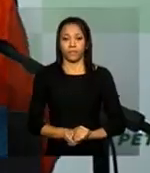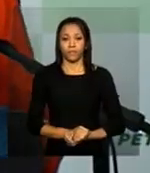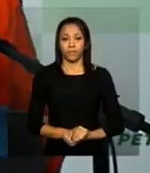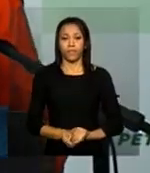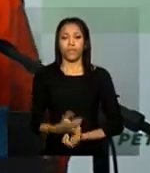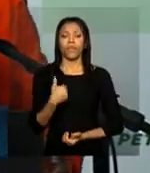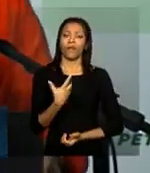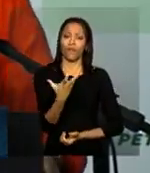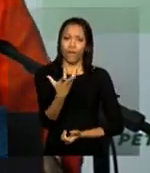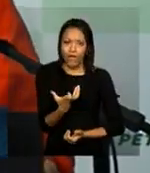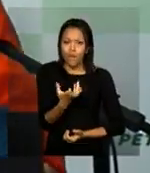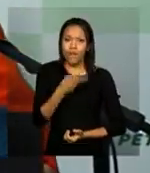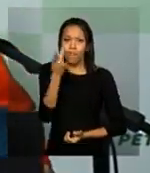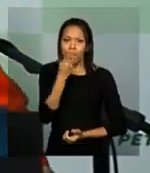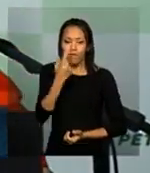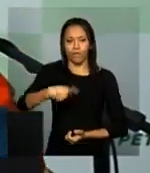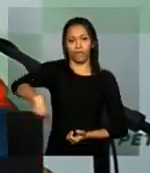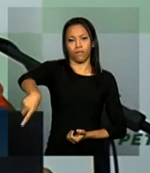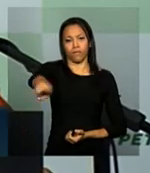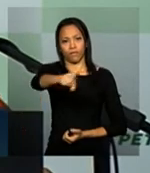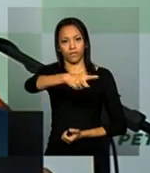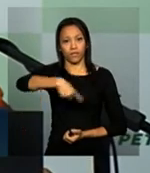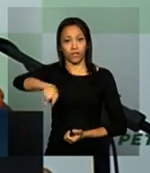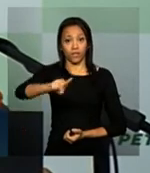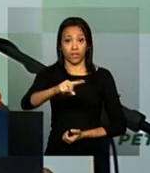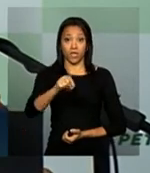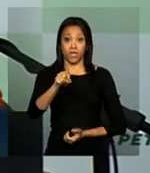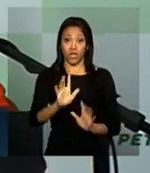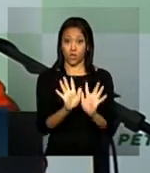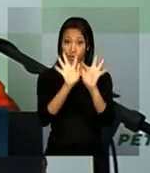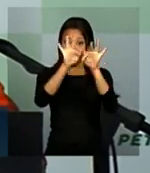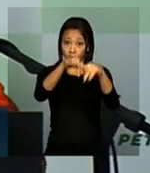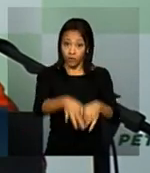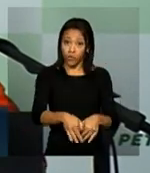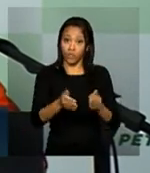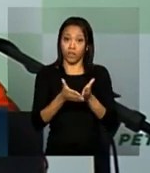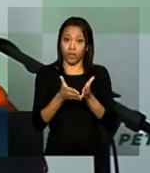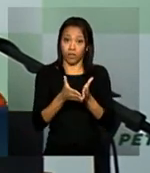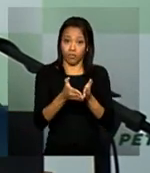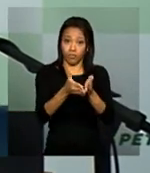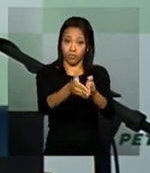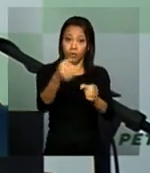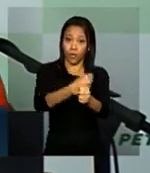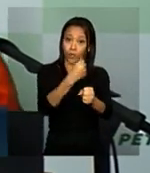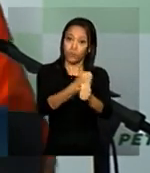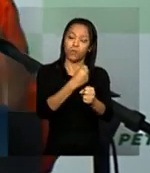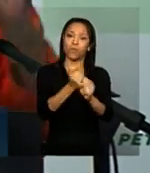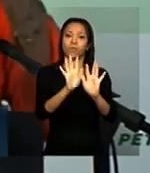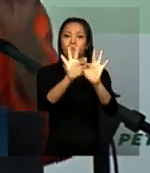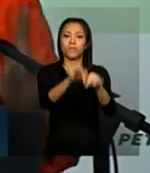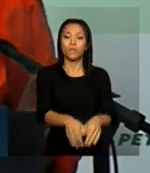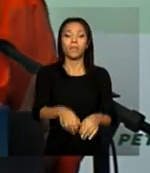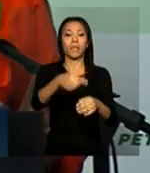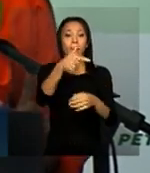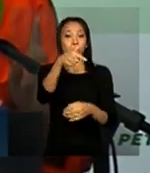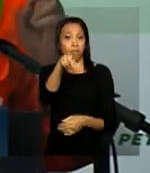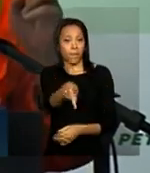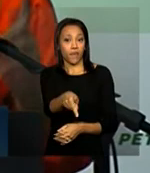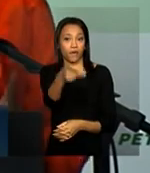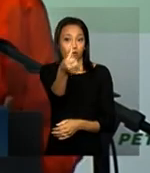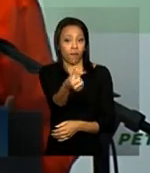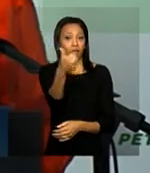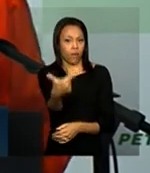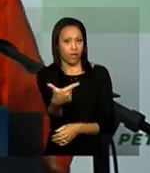Queria dizer para vocês que a conclusão da P62 é mais uma prova